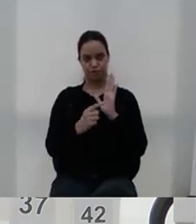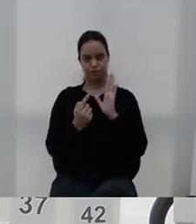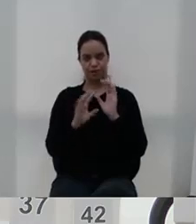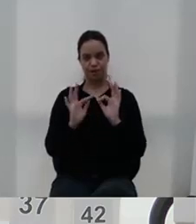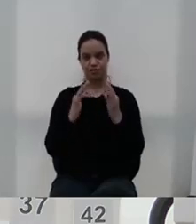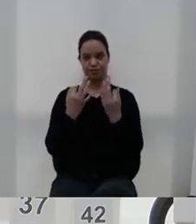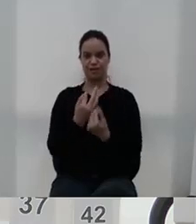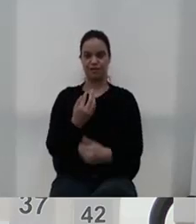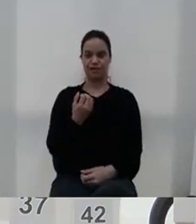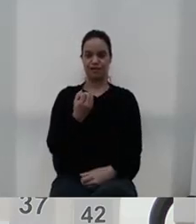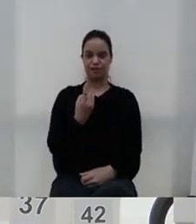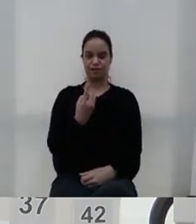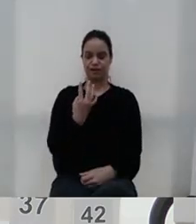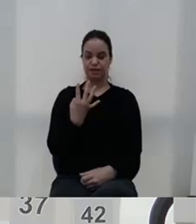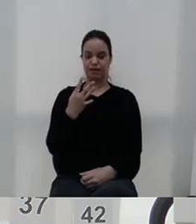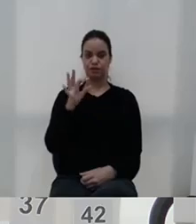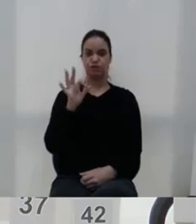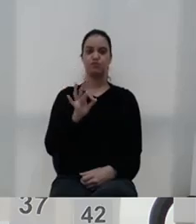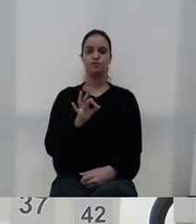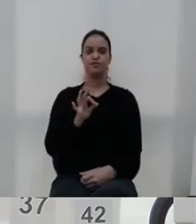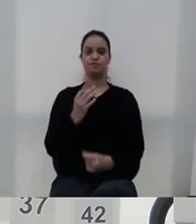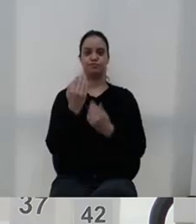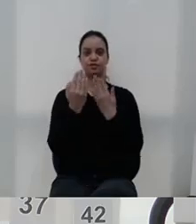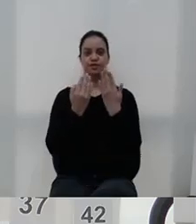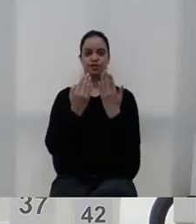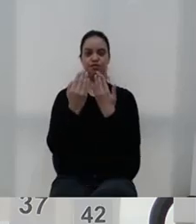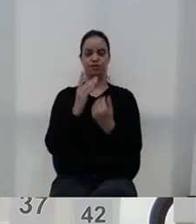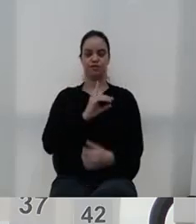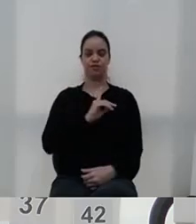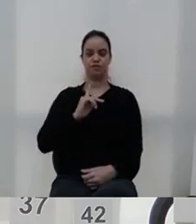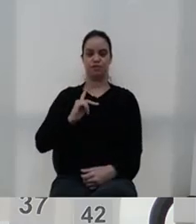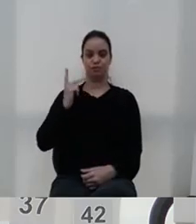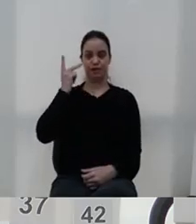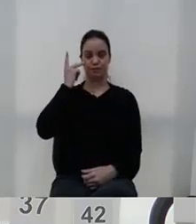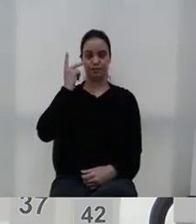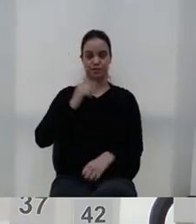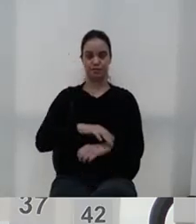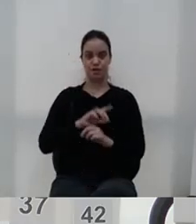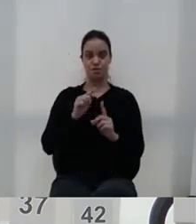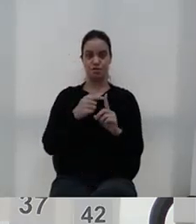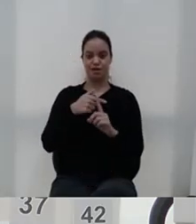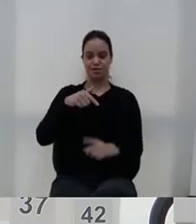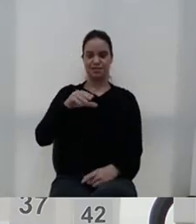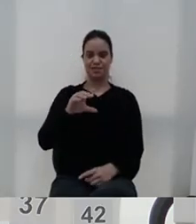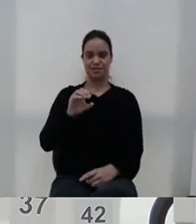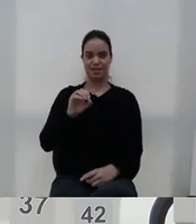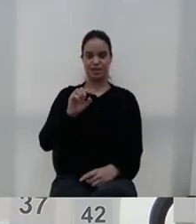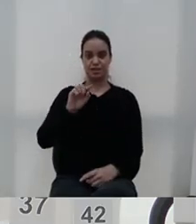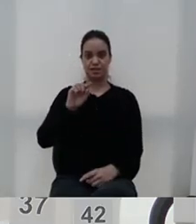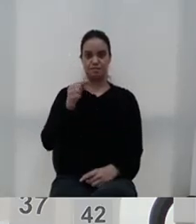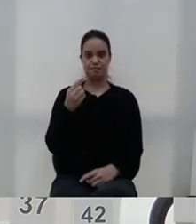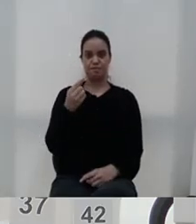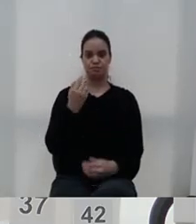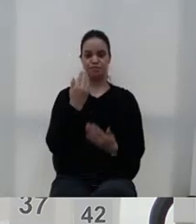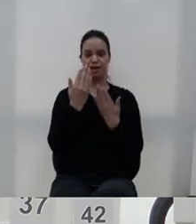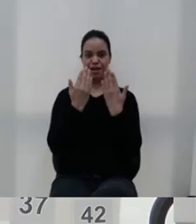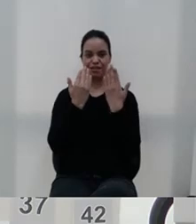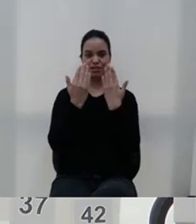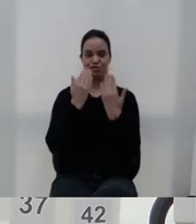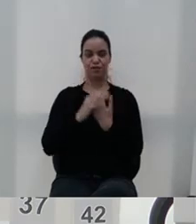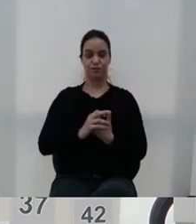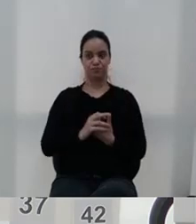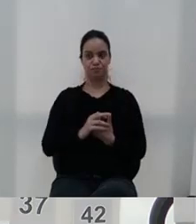representava 14% dos atendimentos da Defensoria Pública Paulista, com mais de 78 mil atendimentos.